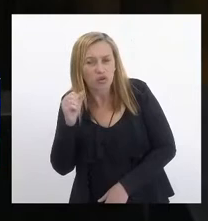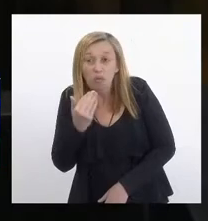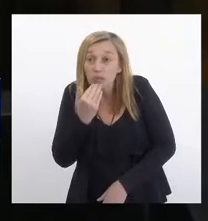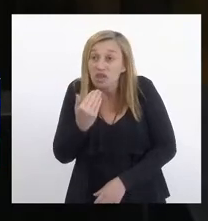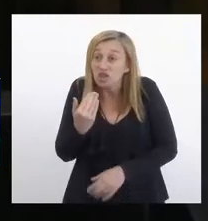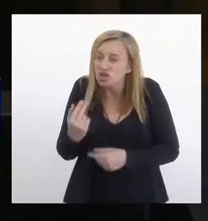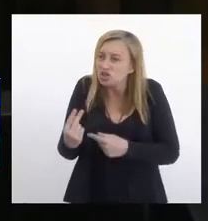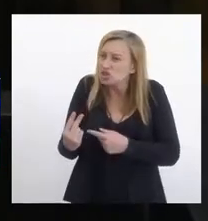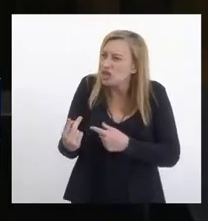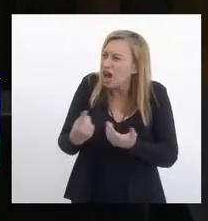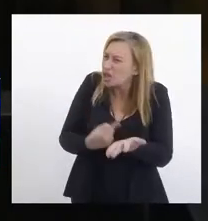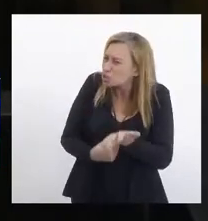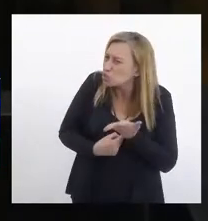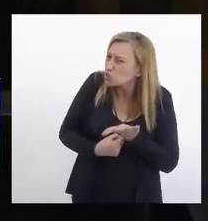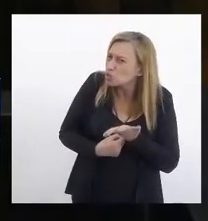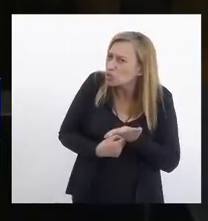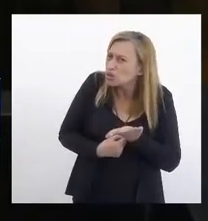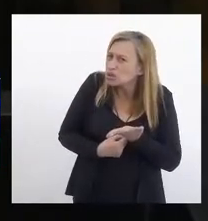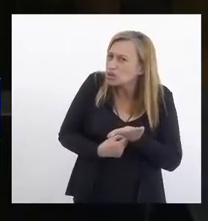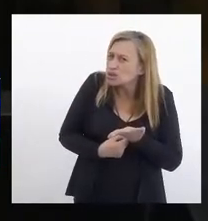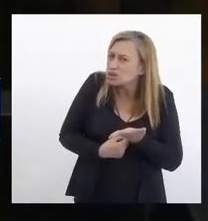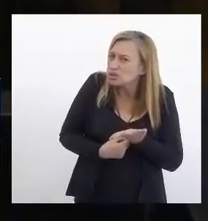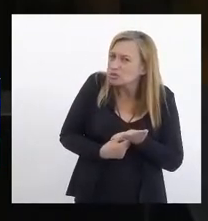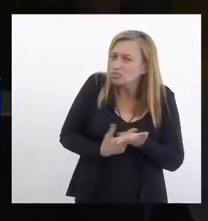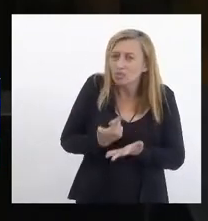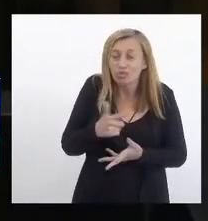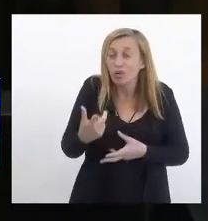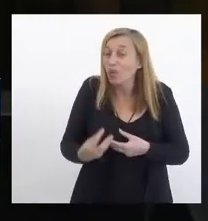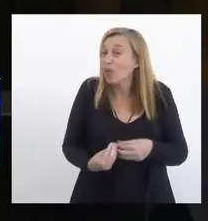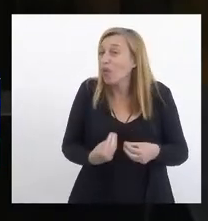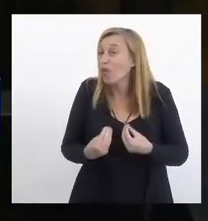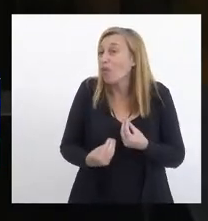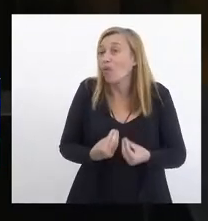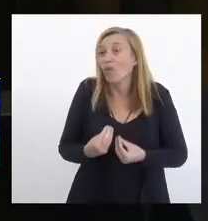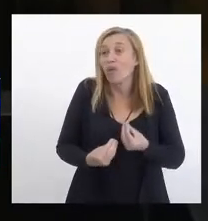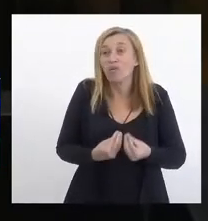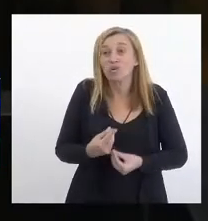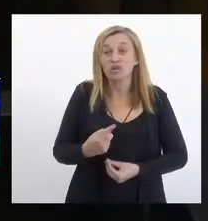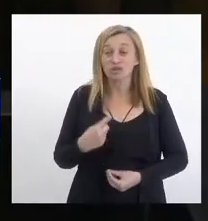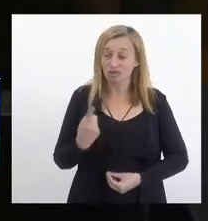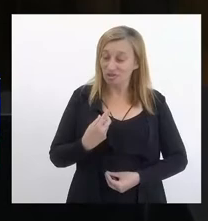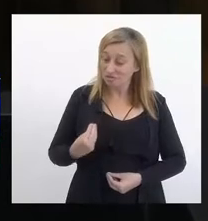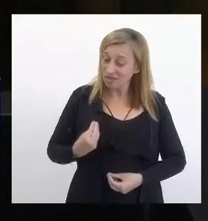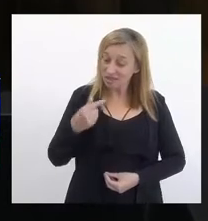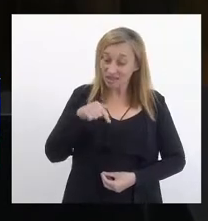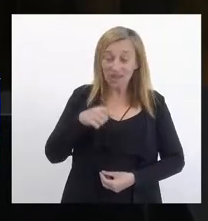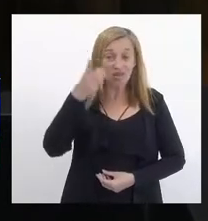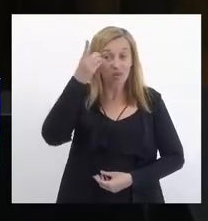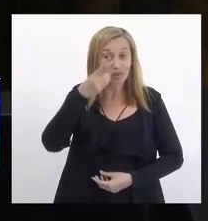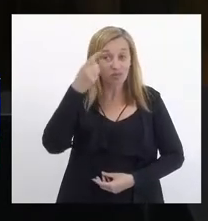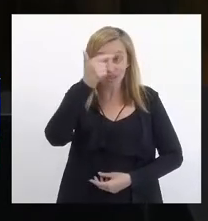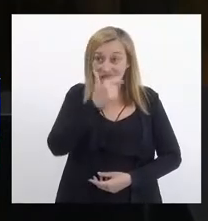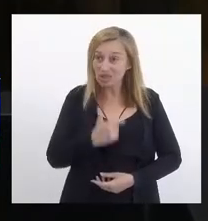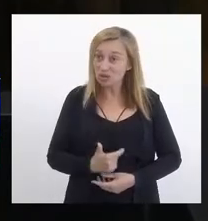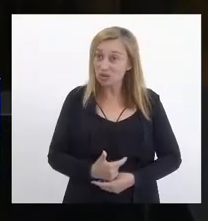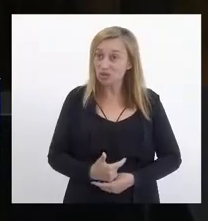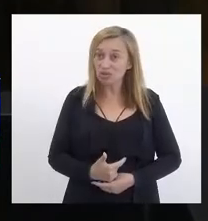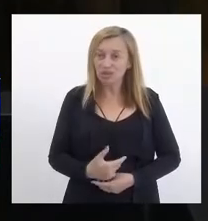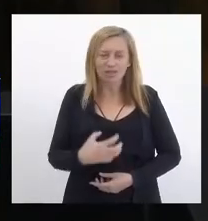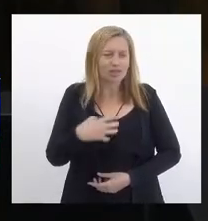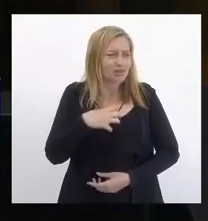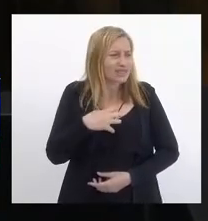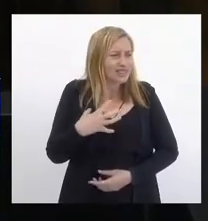de socorro. E não tem como nós estarmos aqui como parlamentares e não